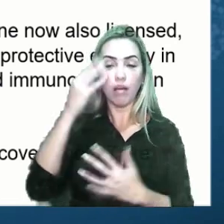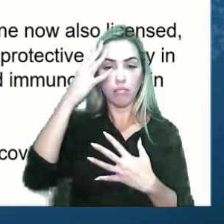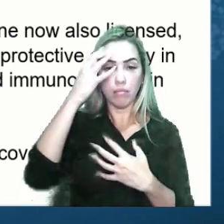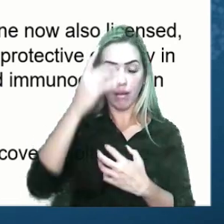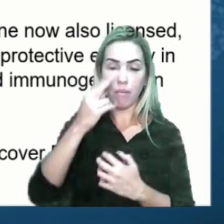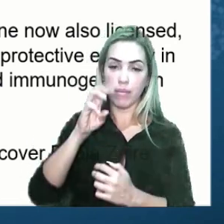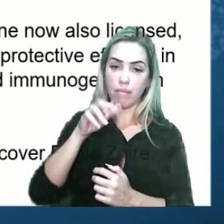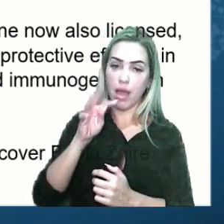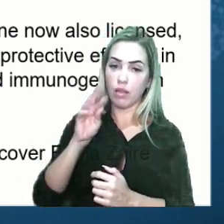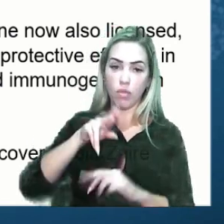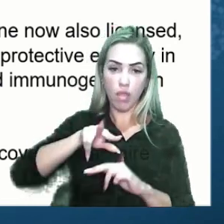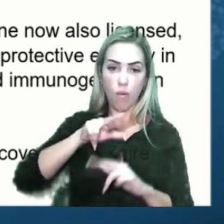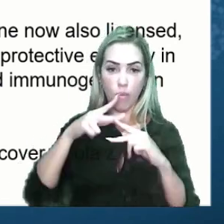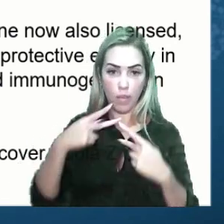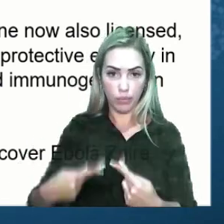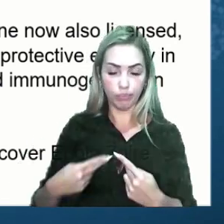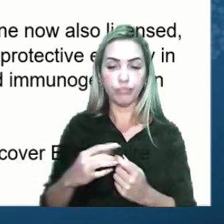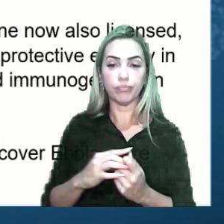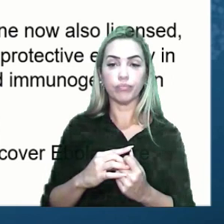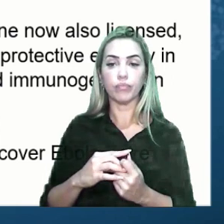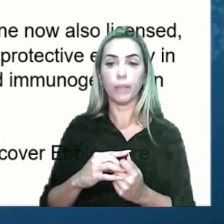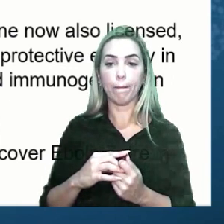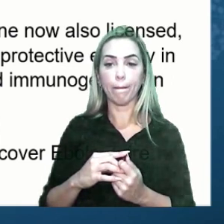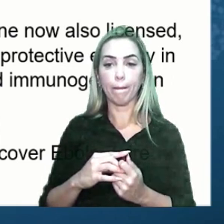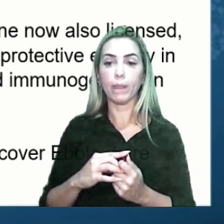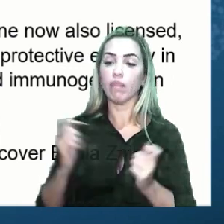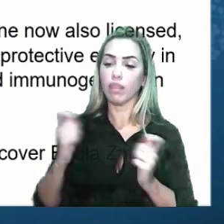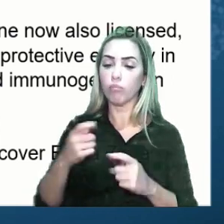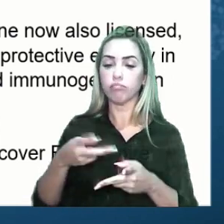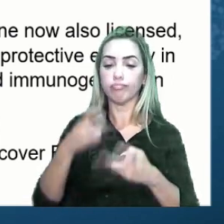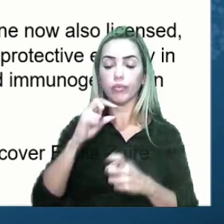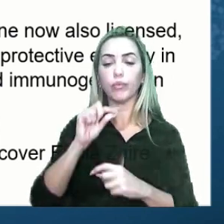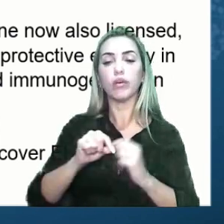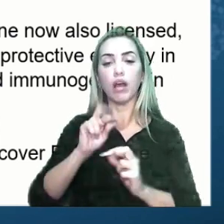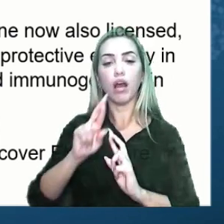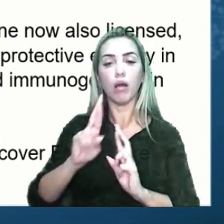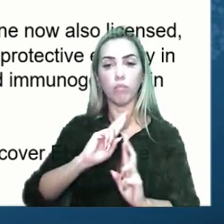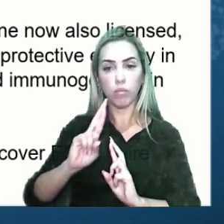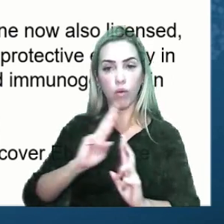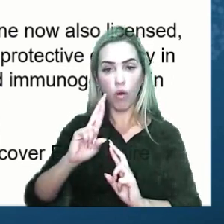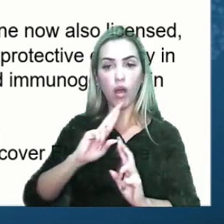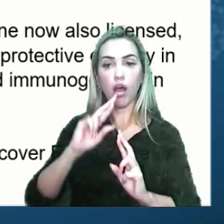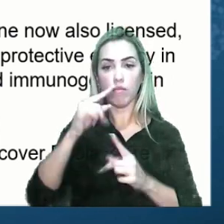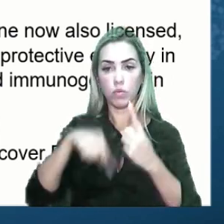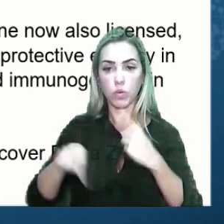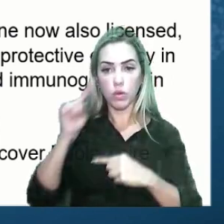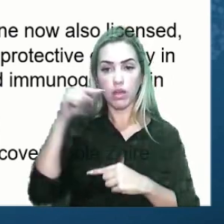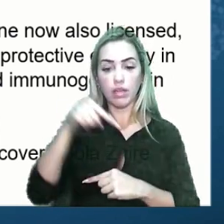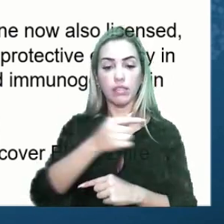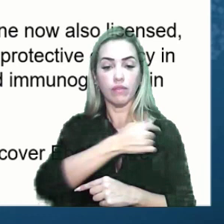eram humanos e pôde verificar a resposta imunológica, e essa vacina